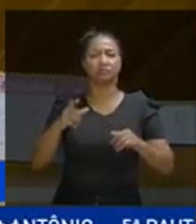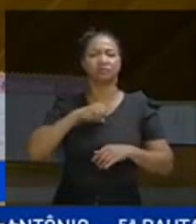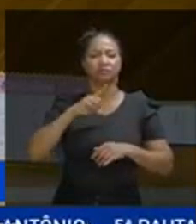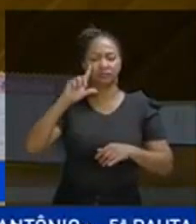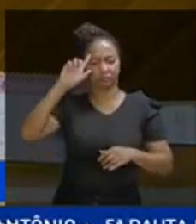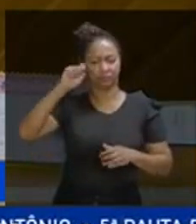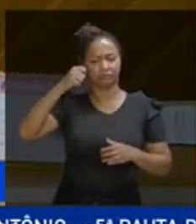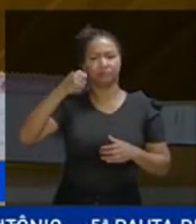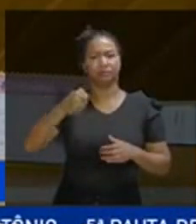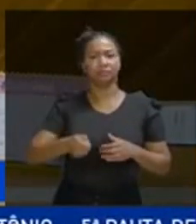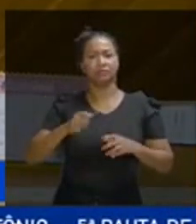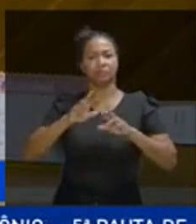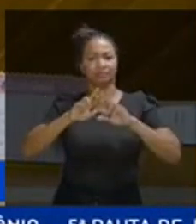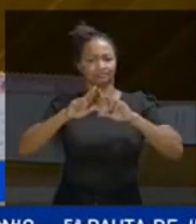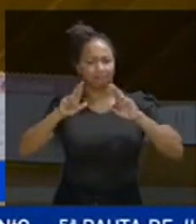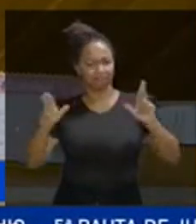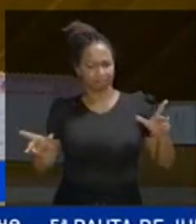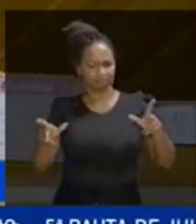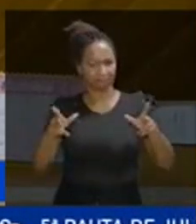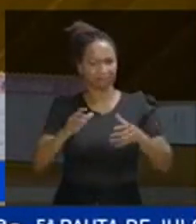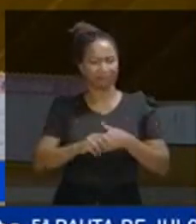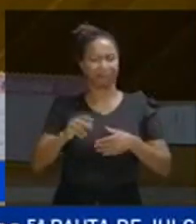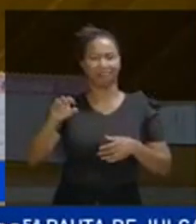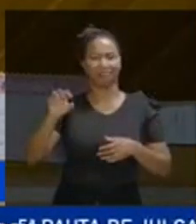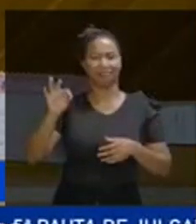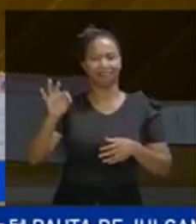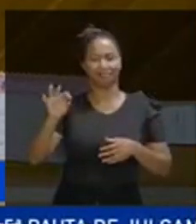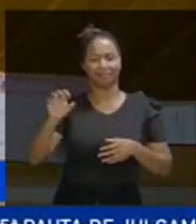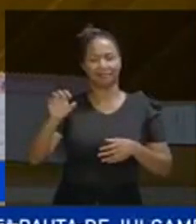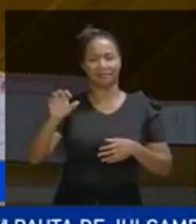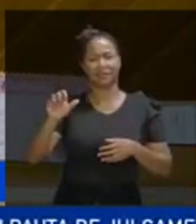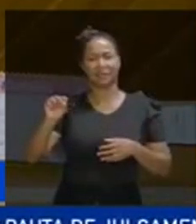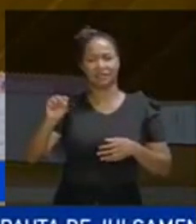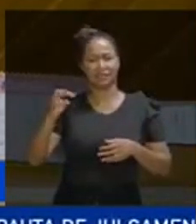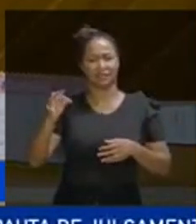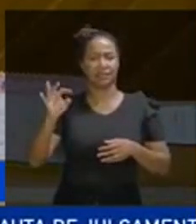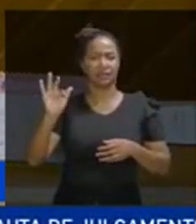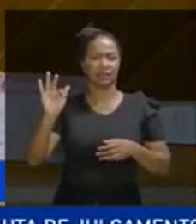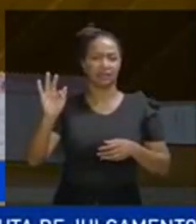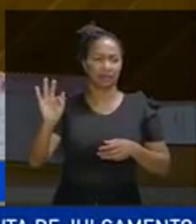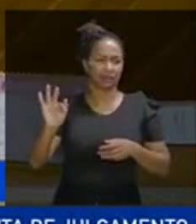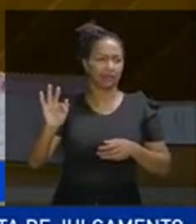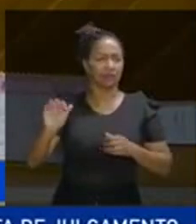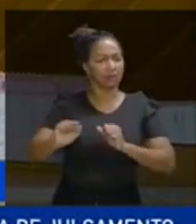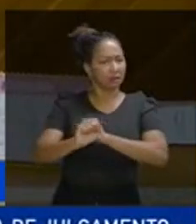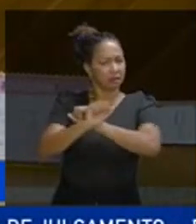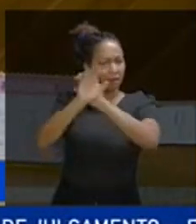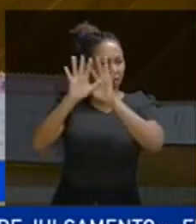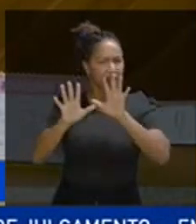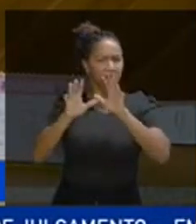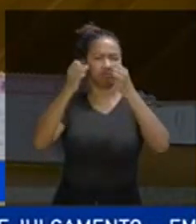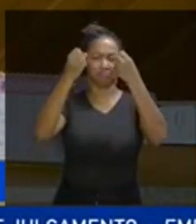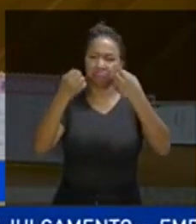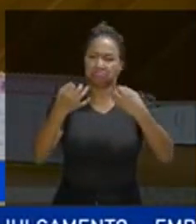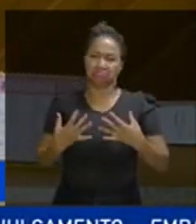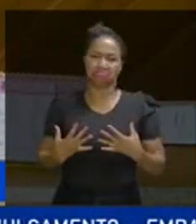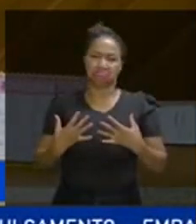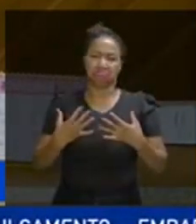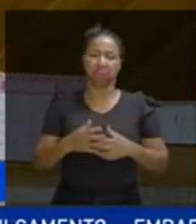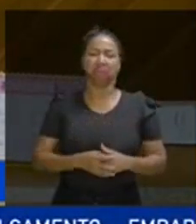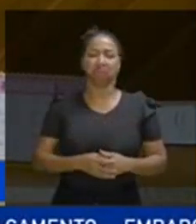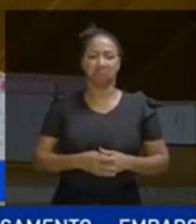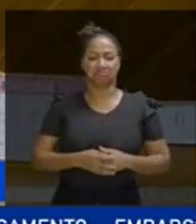uma decisão distinta do Supremo Tribunal Federal. Mas eu estou deixando claro aqui no meu voto